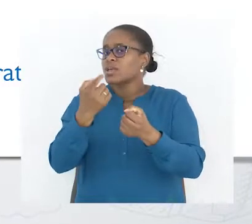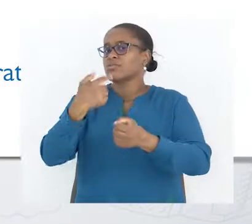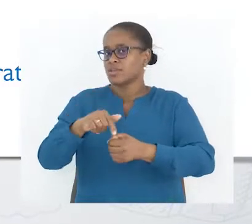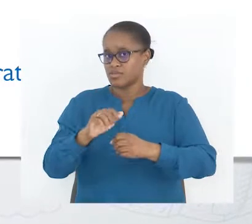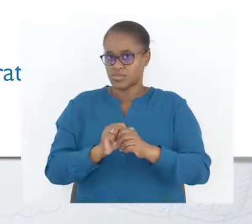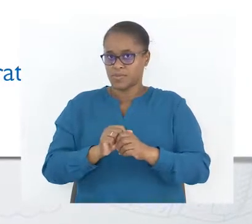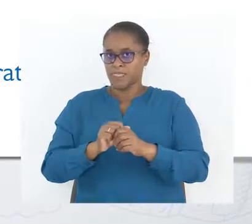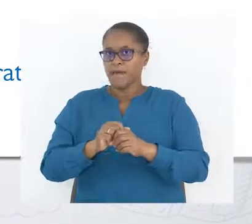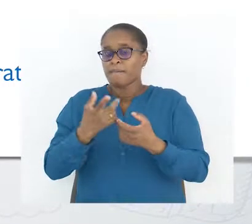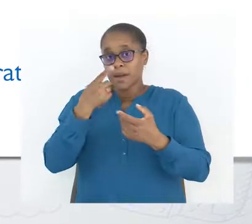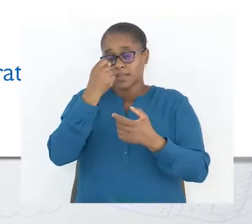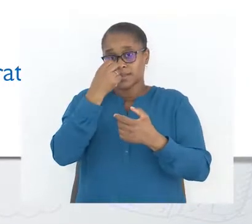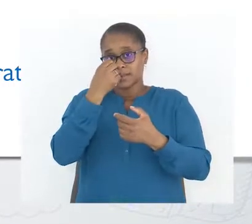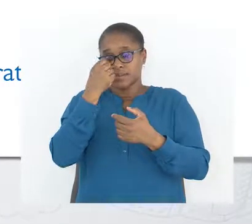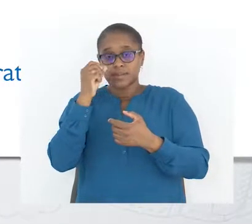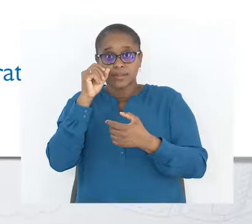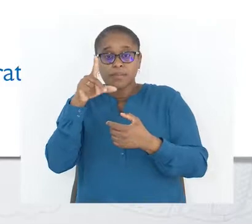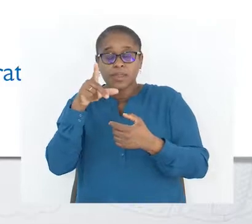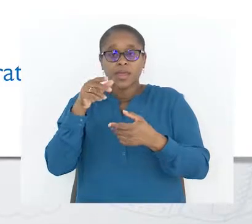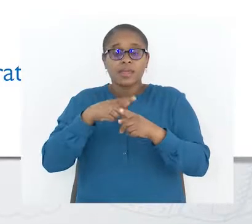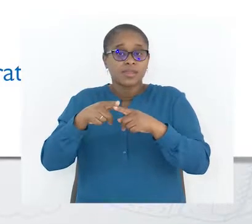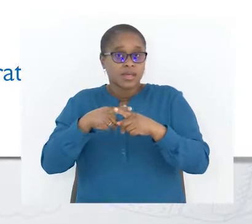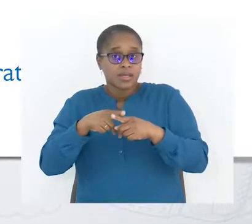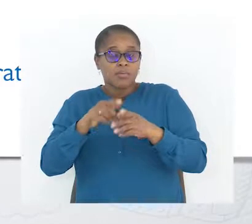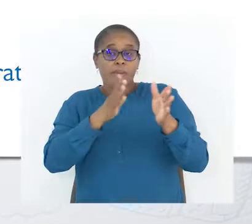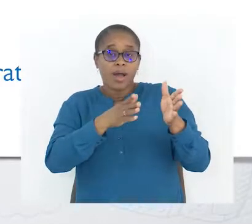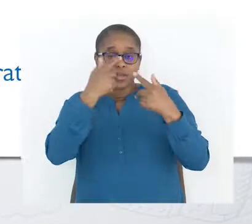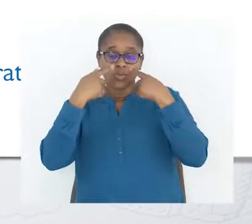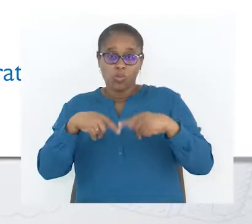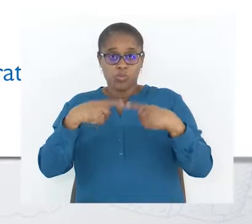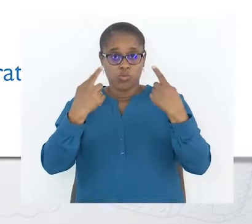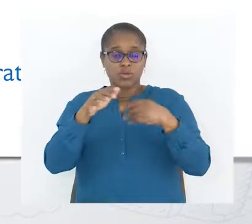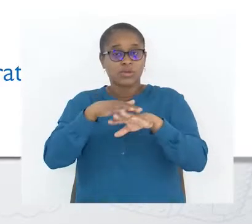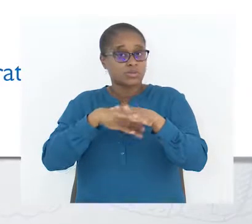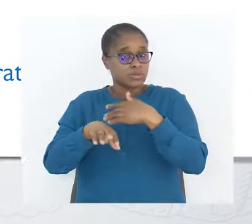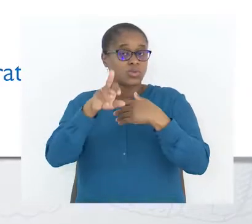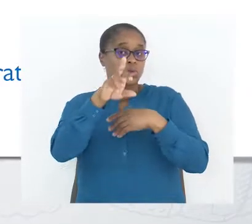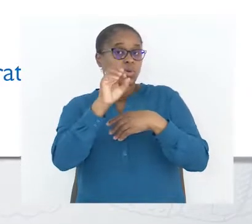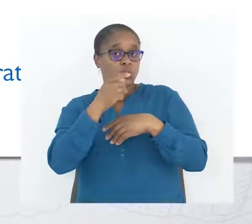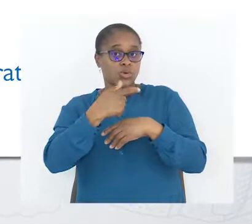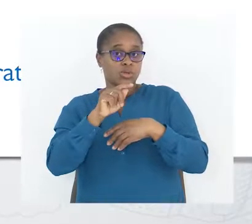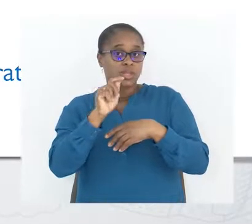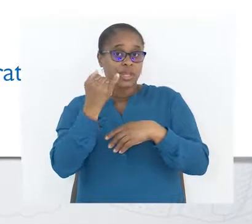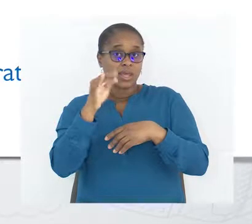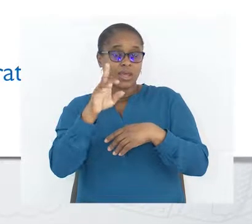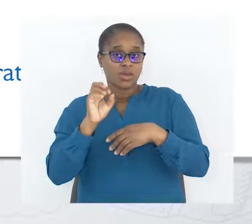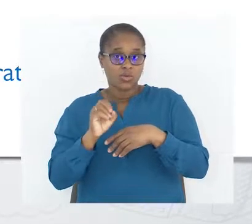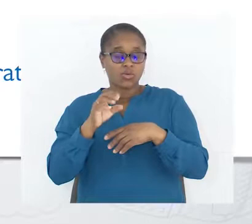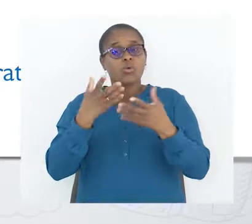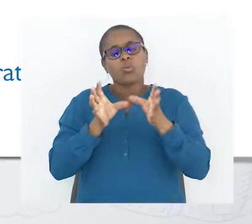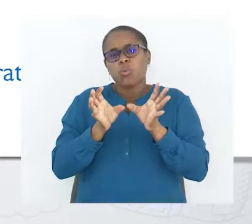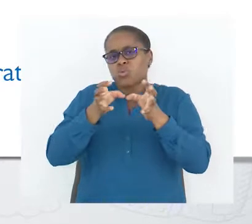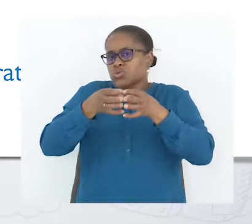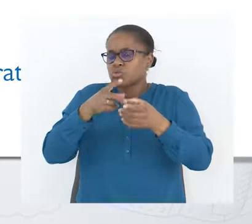de modo a despertar interesse por parte do público. E elaboração do roteiro, ou seja, neste caso,